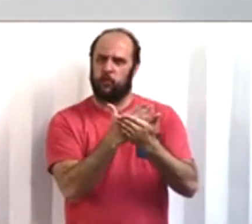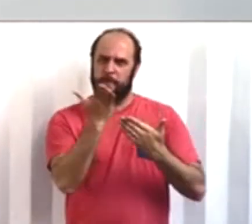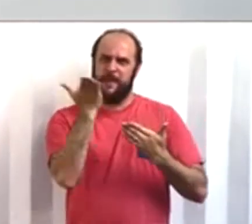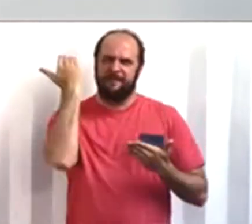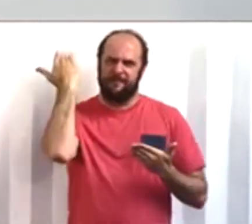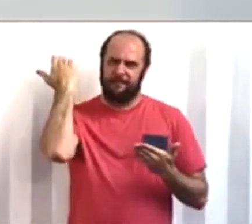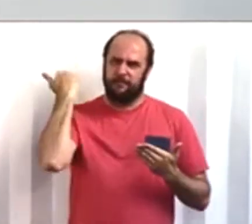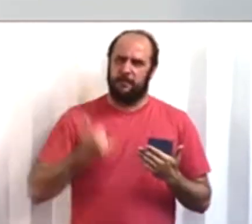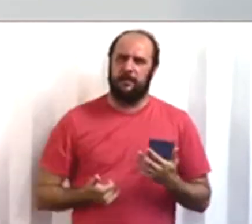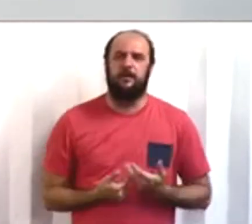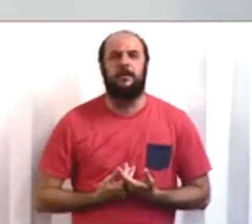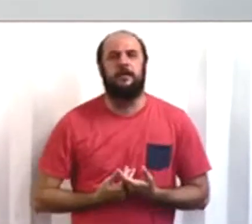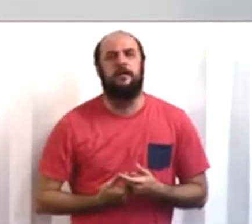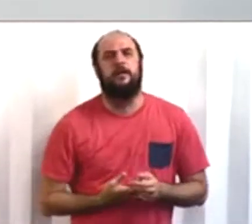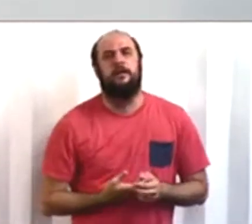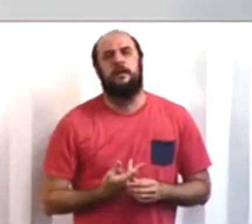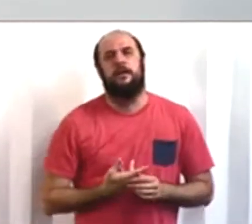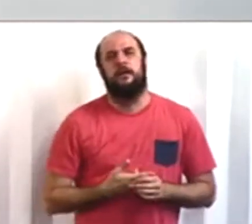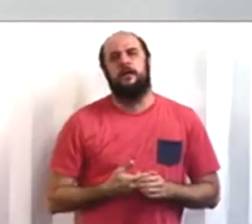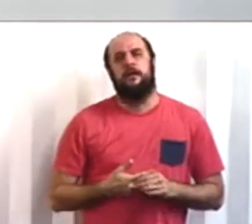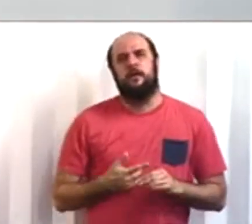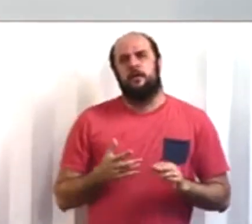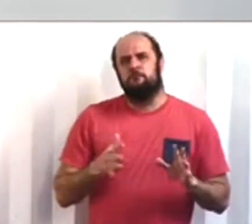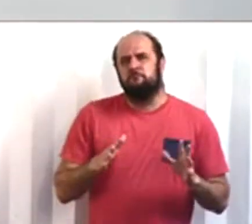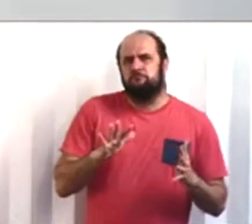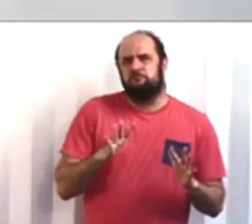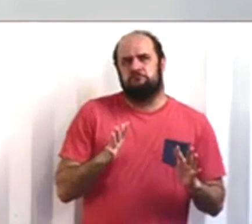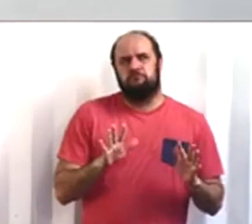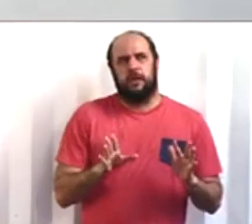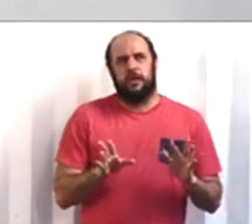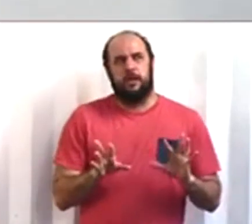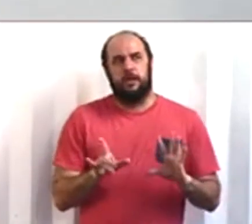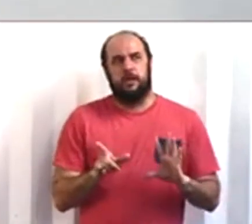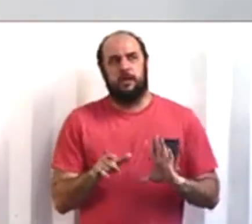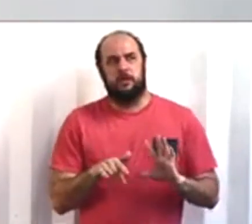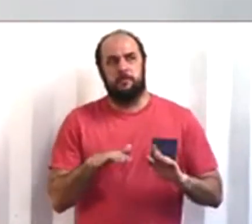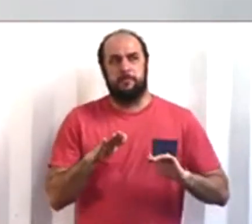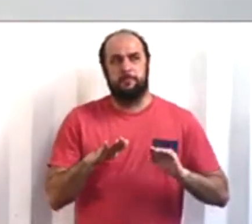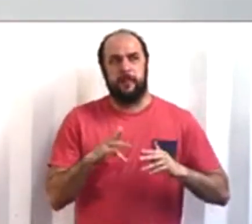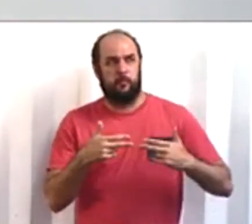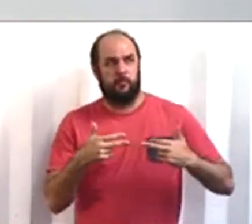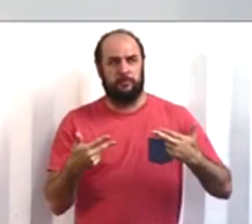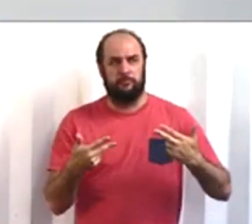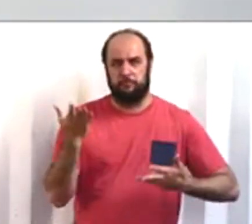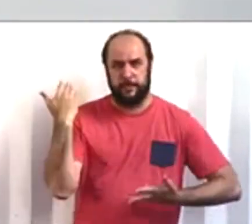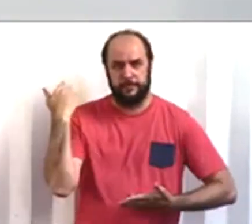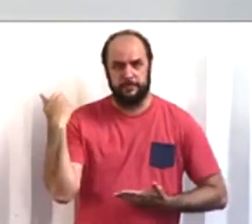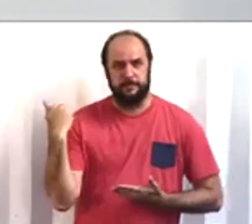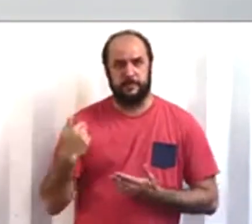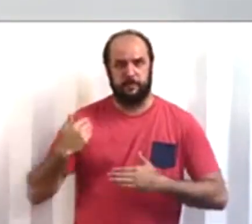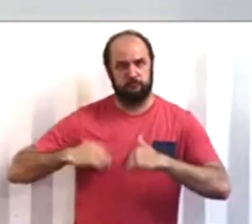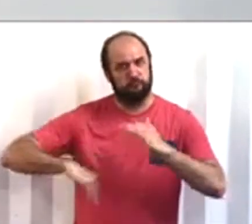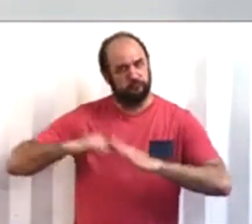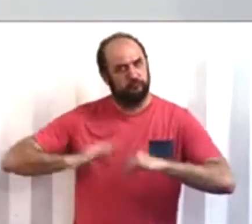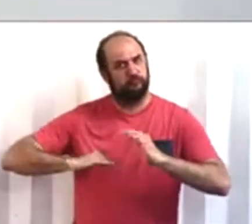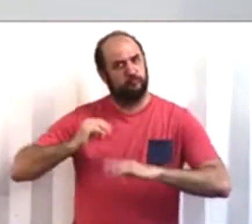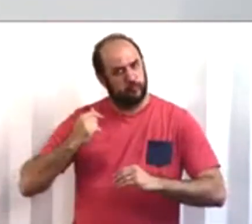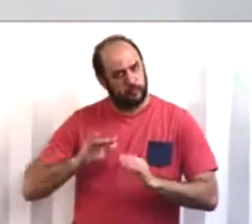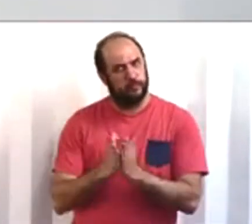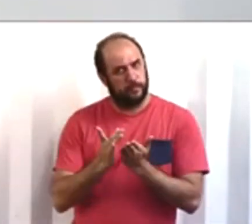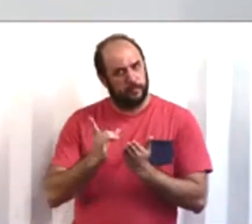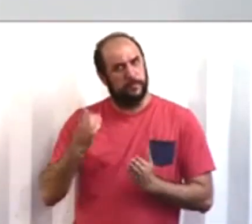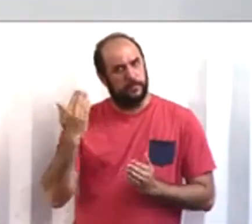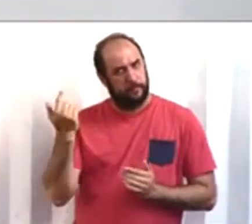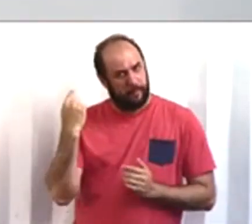escritos, o Códice Sinaítico aponta um dos referenciais da construção das